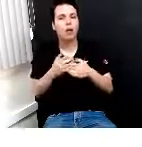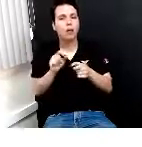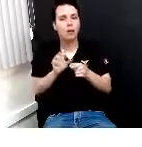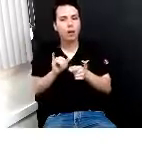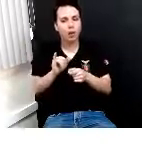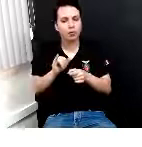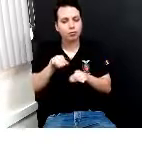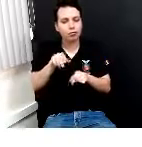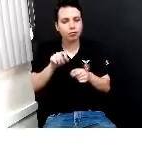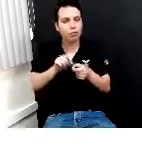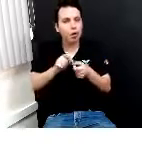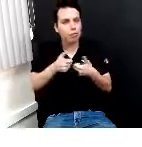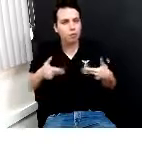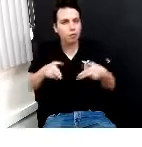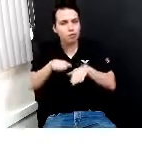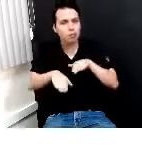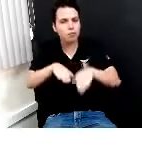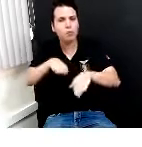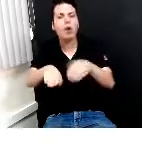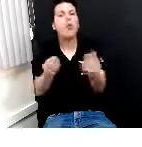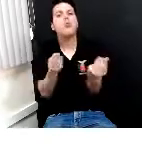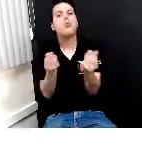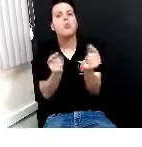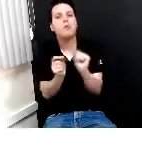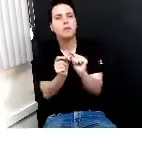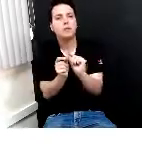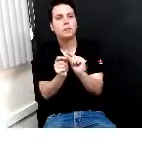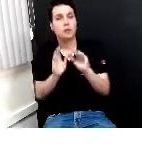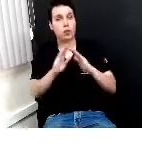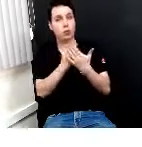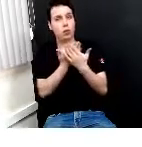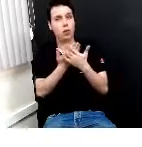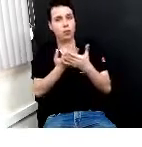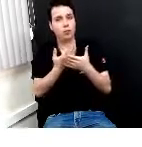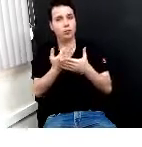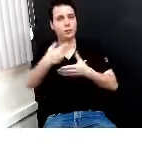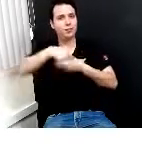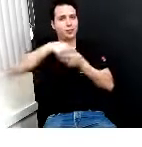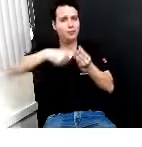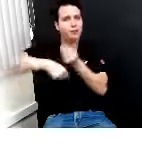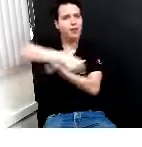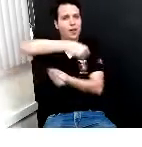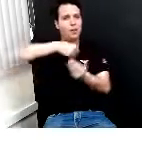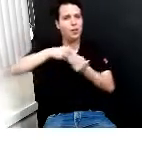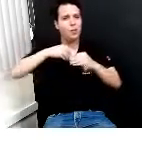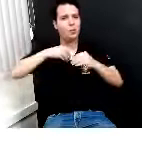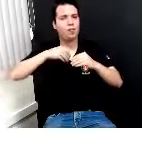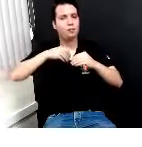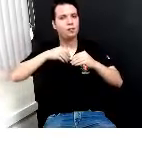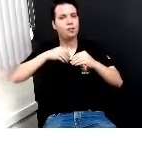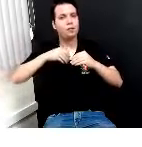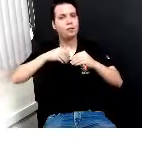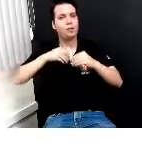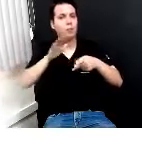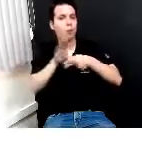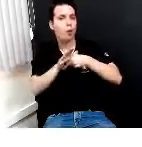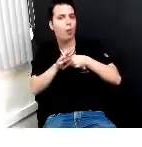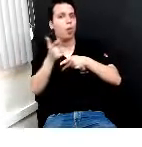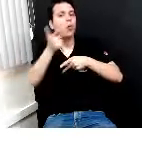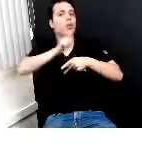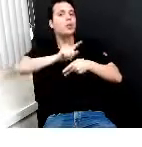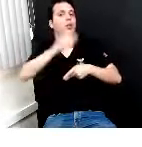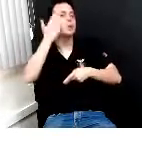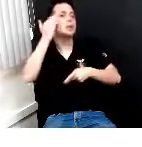trabalho pedagógico que, de certa forma, coloca a escola nesse movimento de não se ficar parte